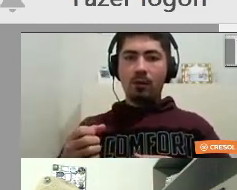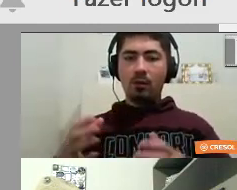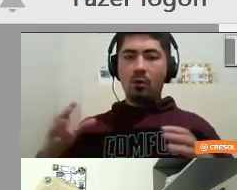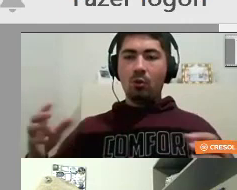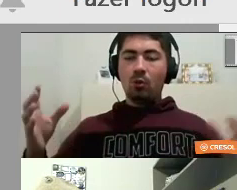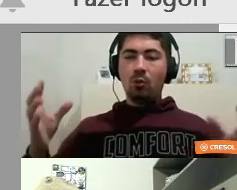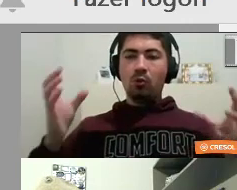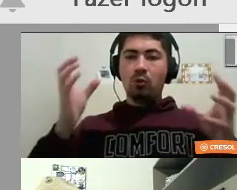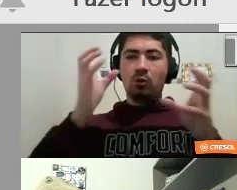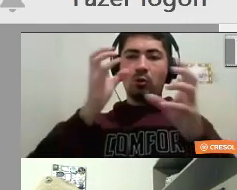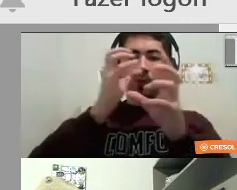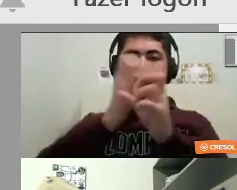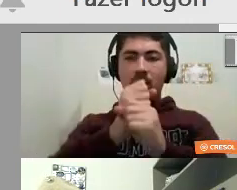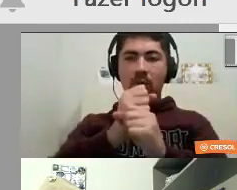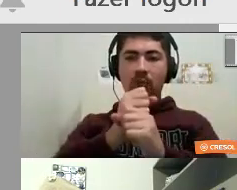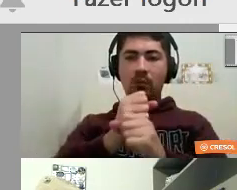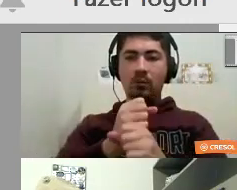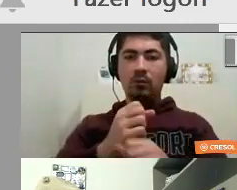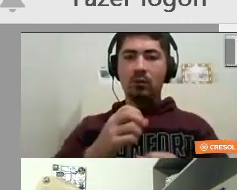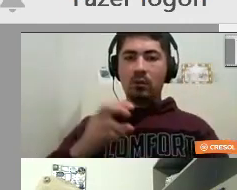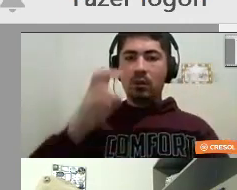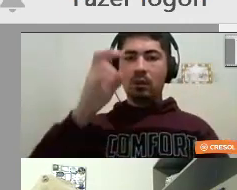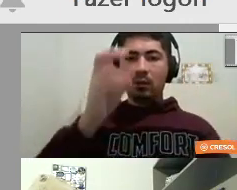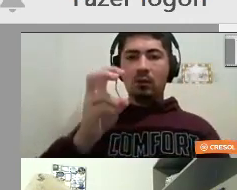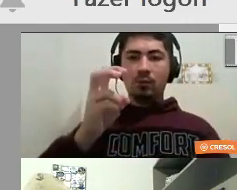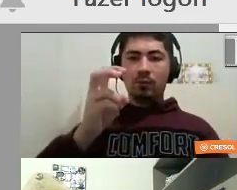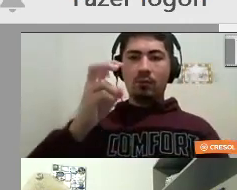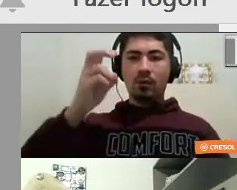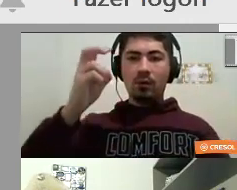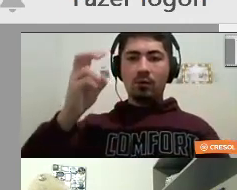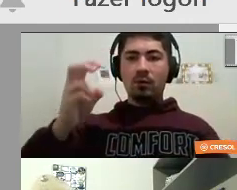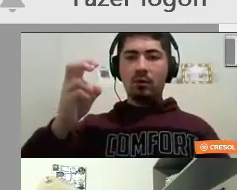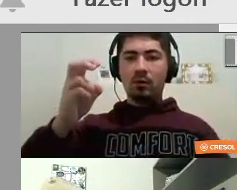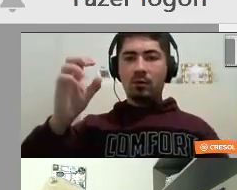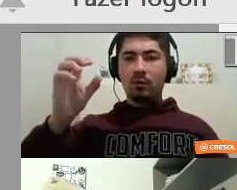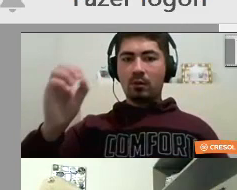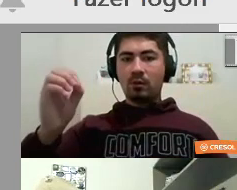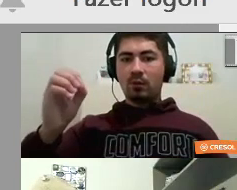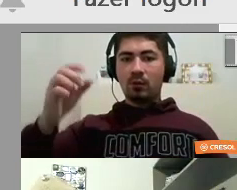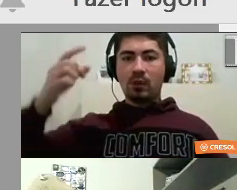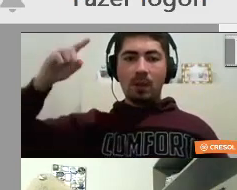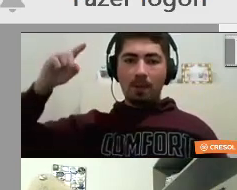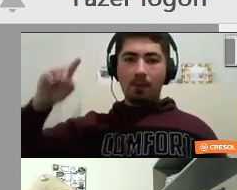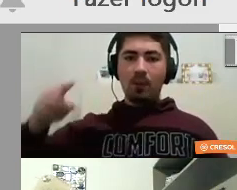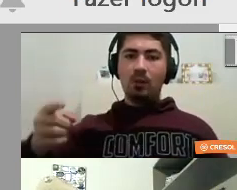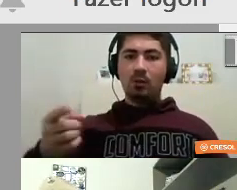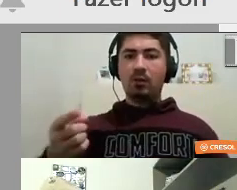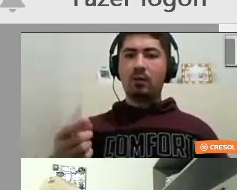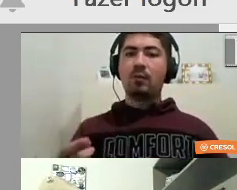total contribuído pelo Rotary International ultrapassa 550 milhões de